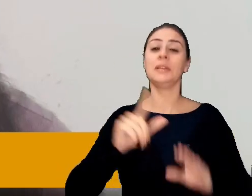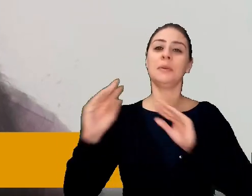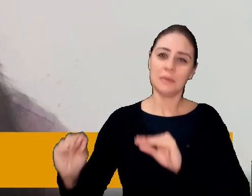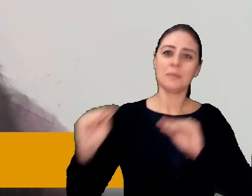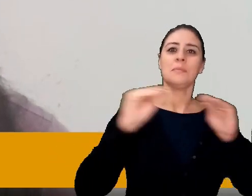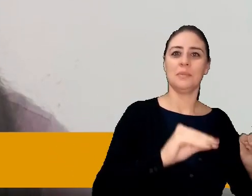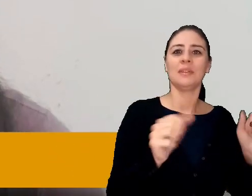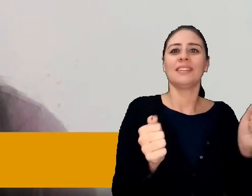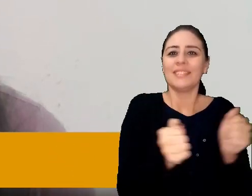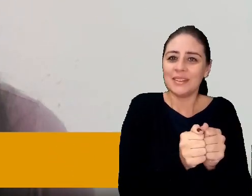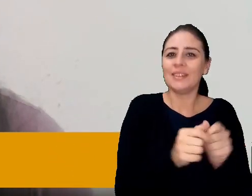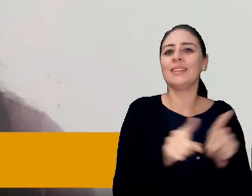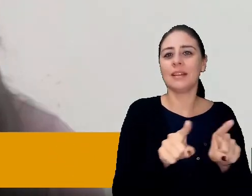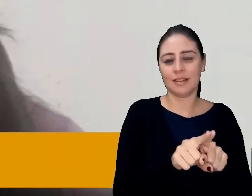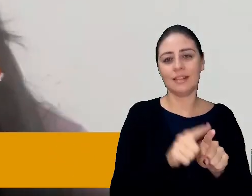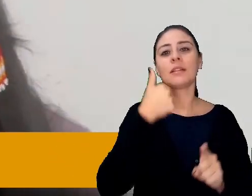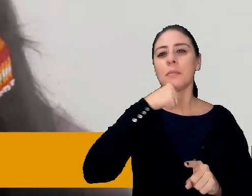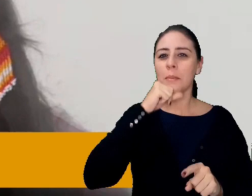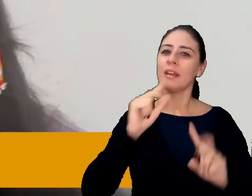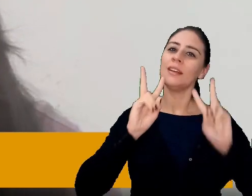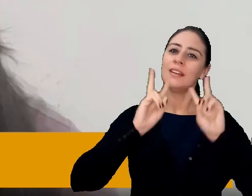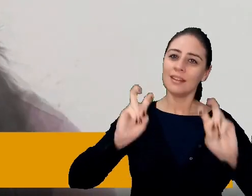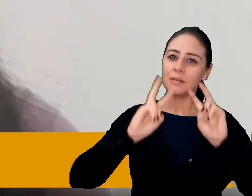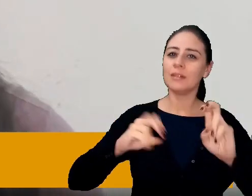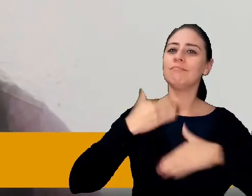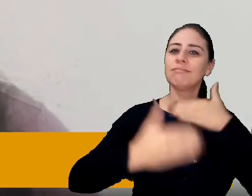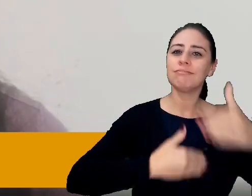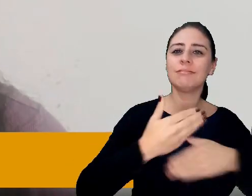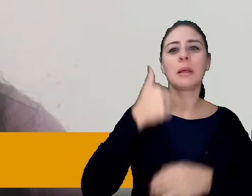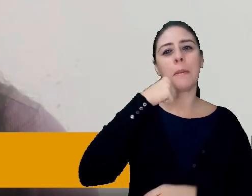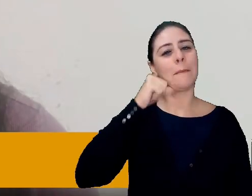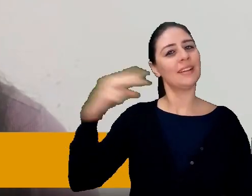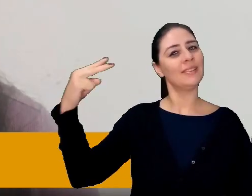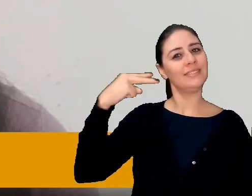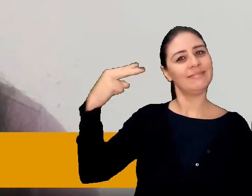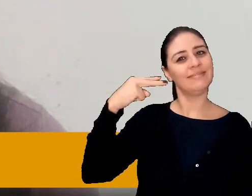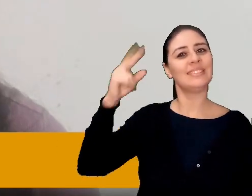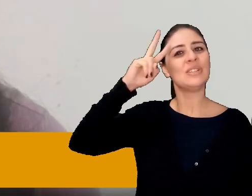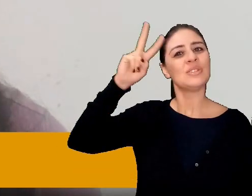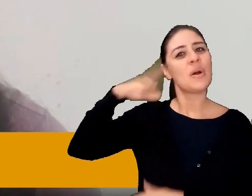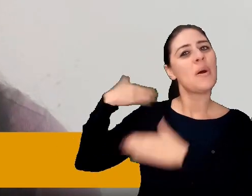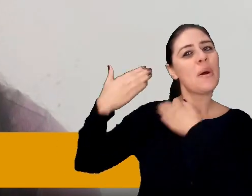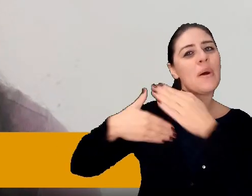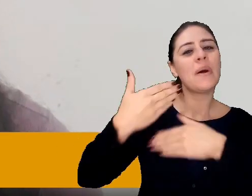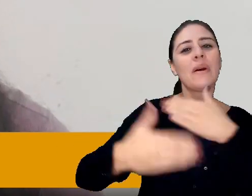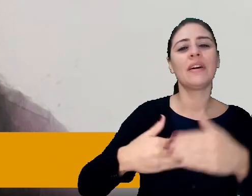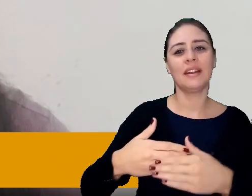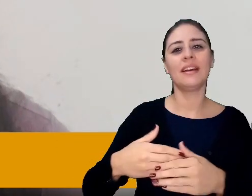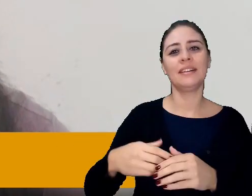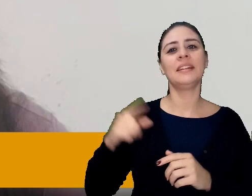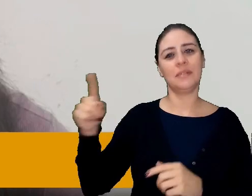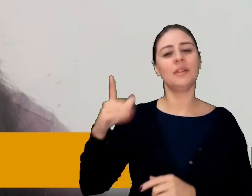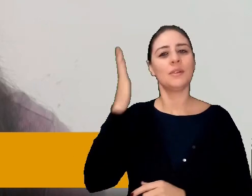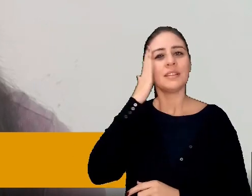todo esse processo que aconteceu comigo, ela ficou me assistindo. Então, eu creio que teve uma resiliência nela também,